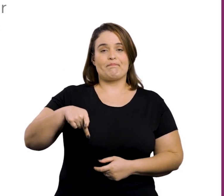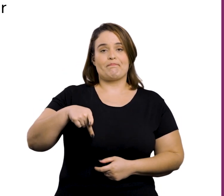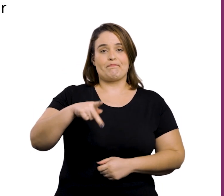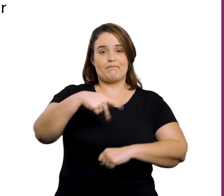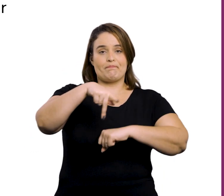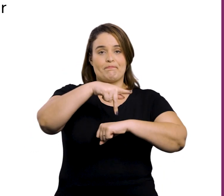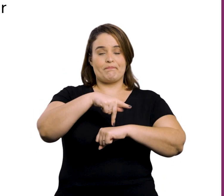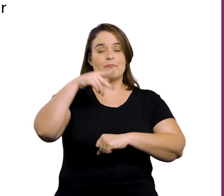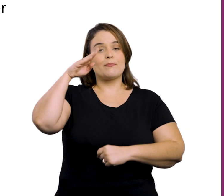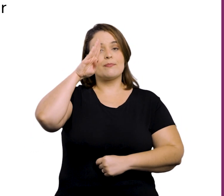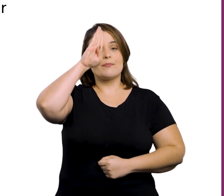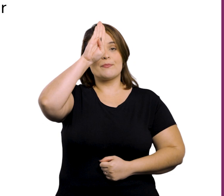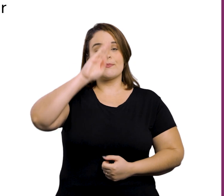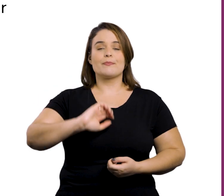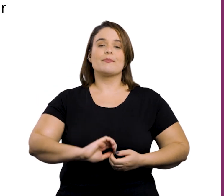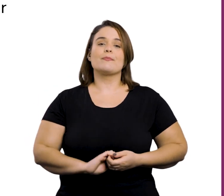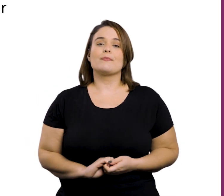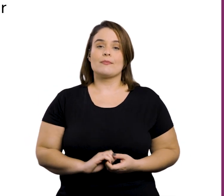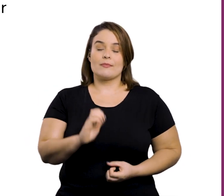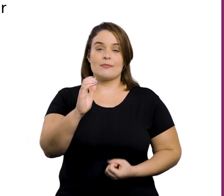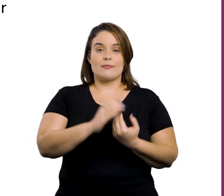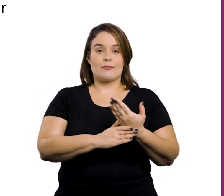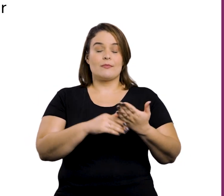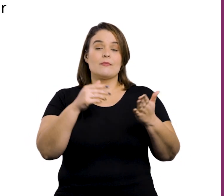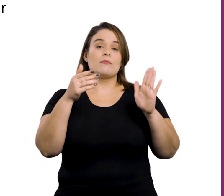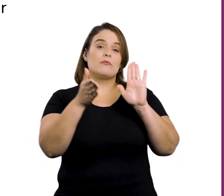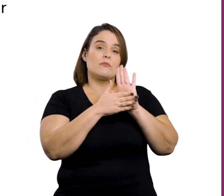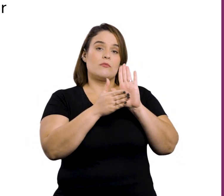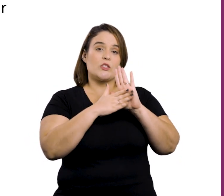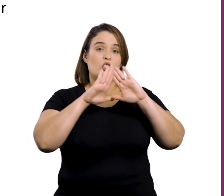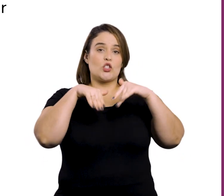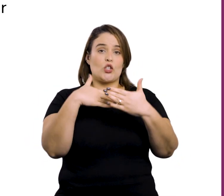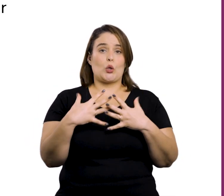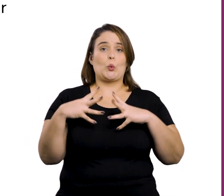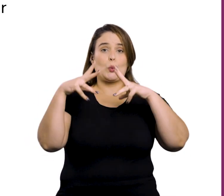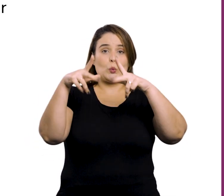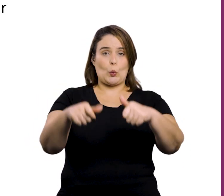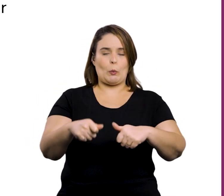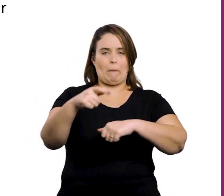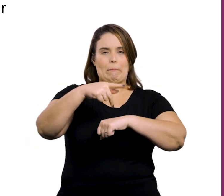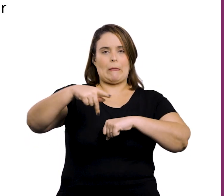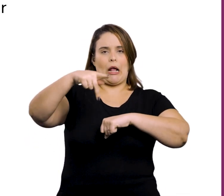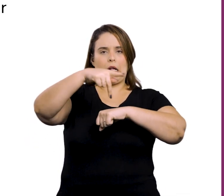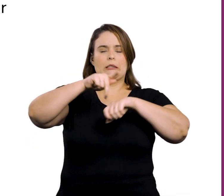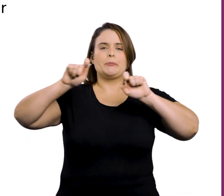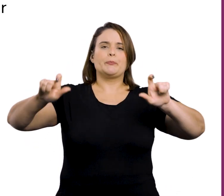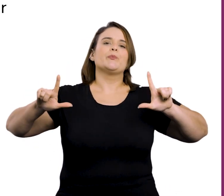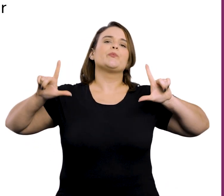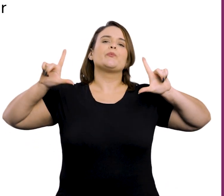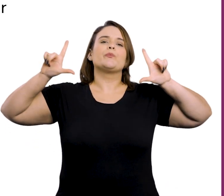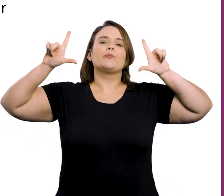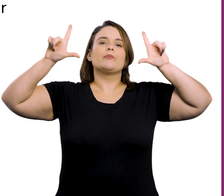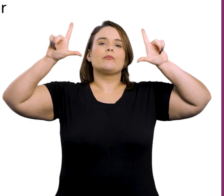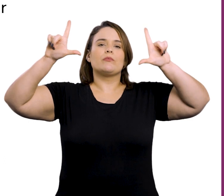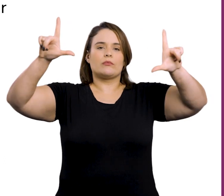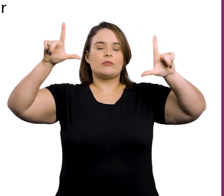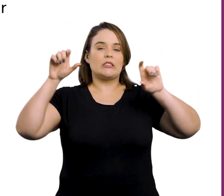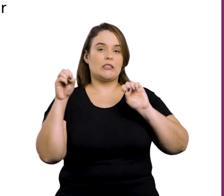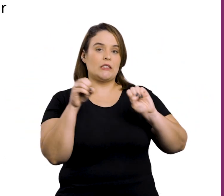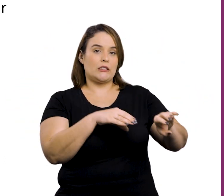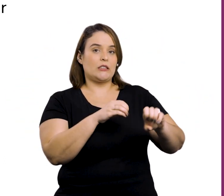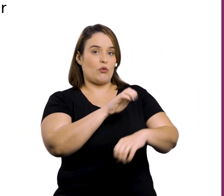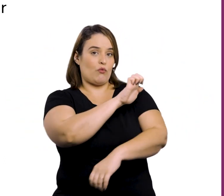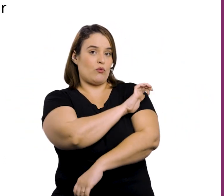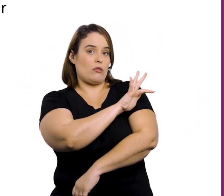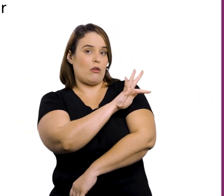Bolsonaro. Nascido com a proposta de obrigar todas as escolas do país a fixarem um cartaz em todas as salas de aula de